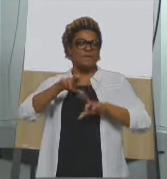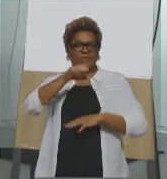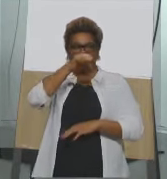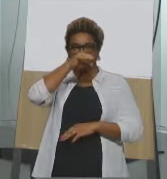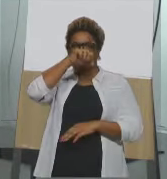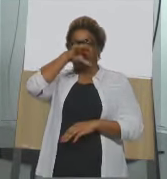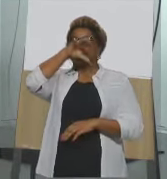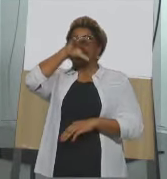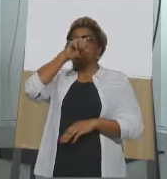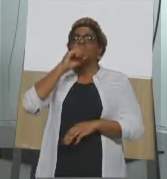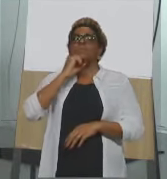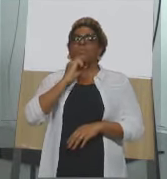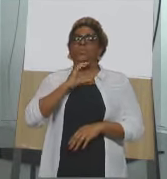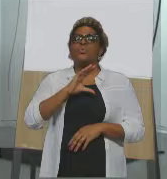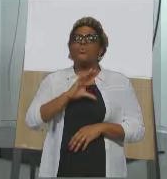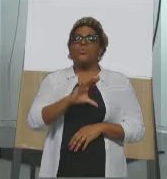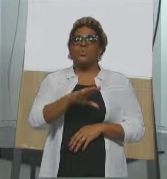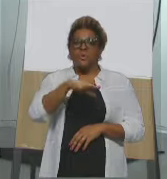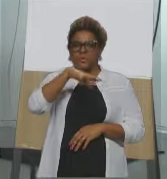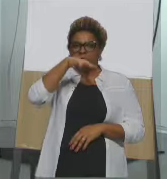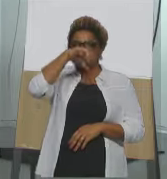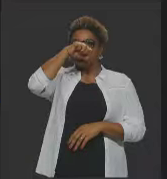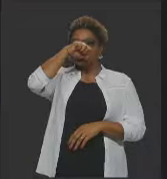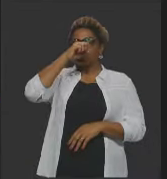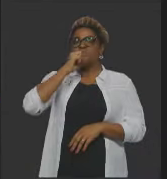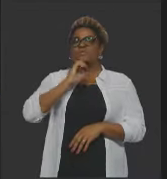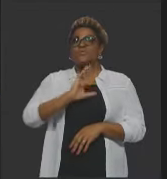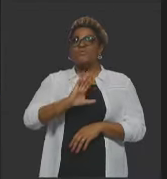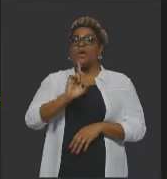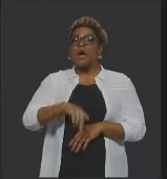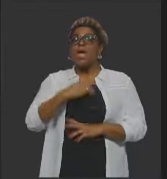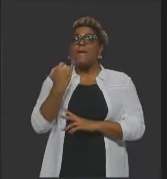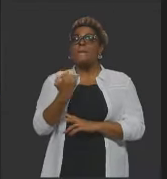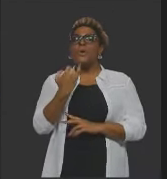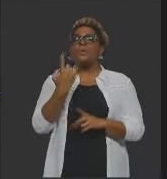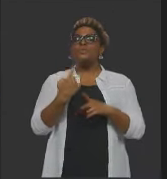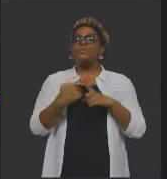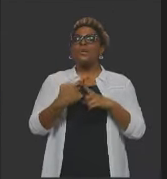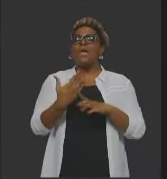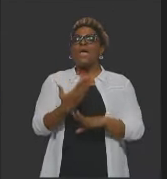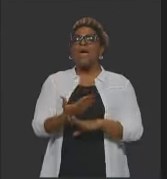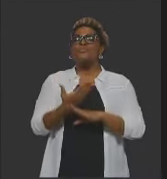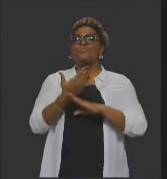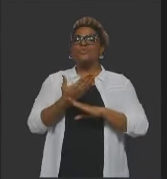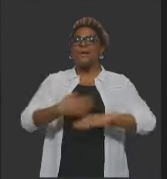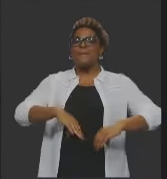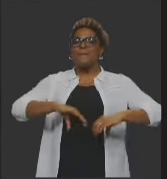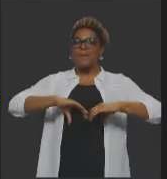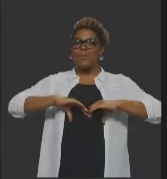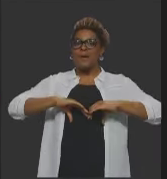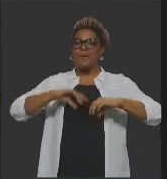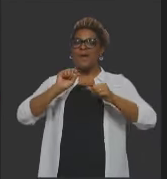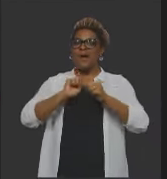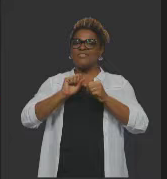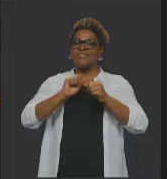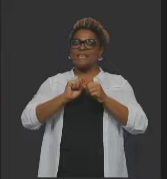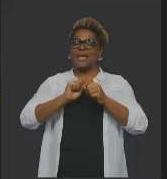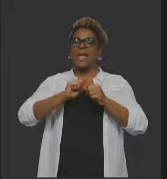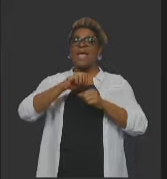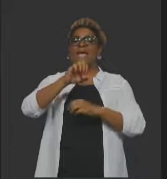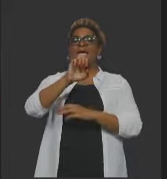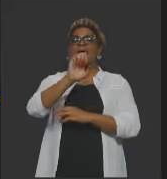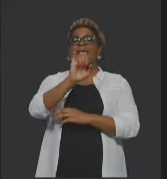ele é importante porque ele ajuda o pulmão a fazer um movimento de inspiração, que é a entrada de ar,